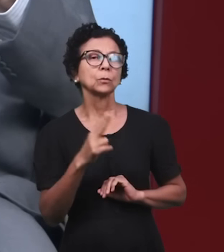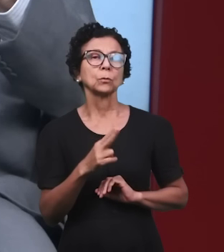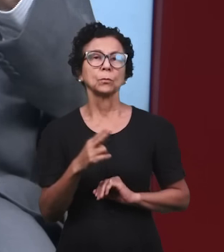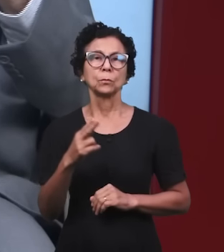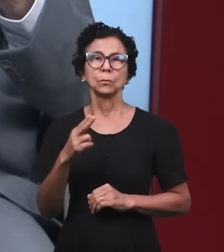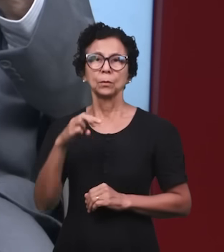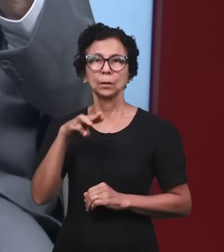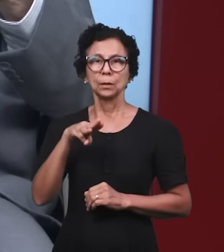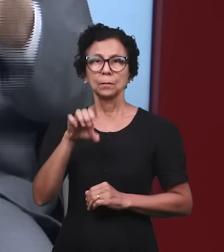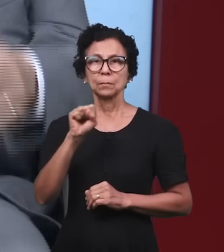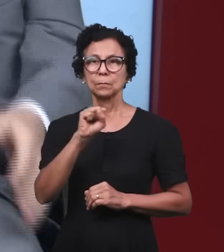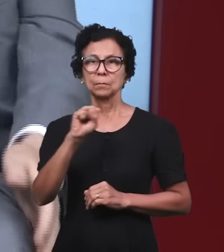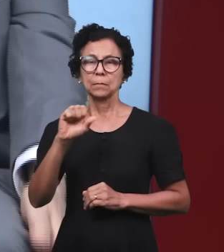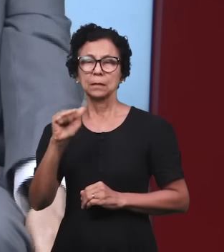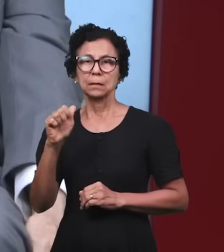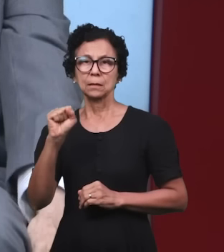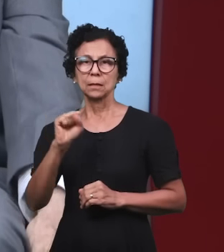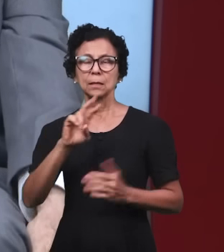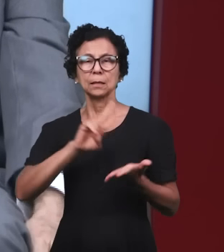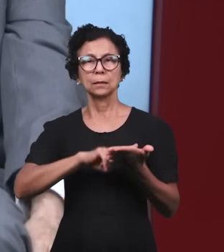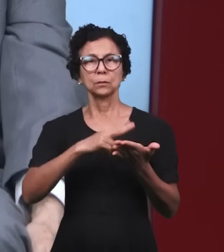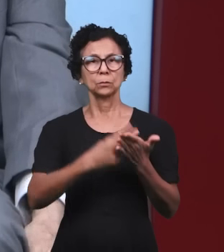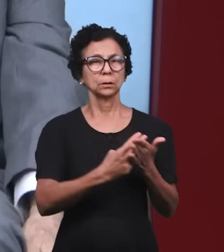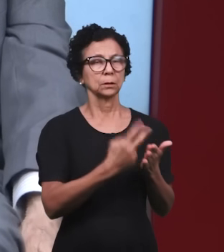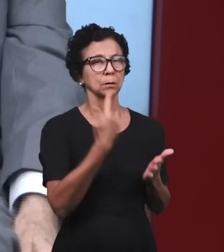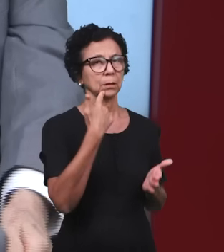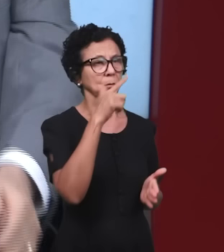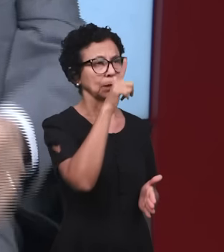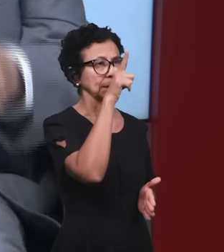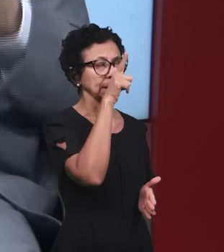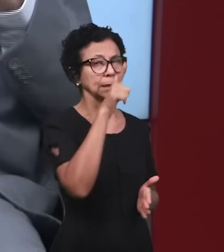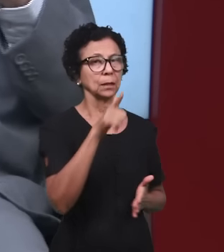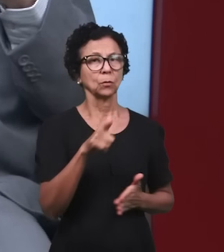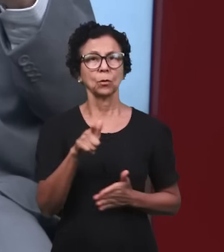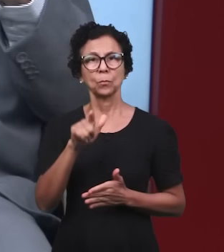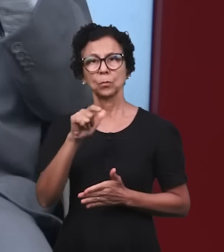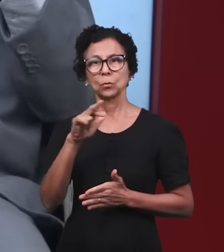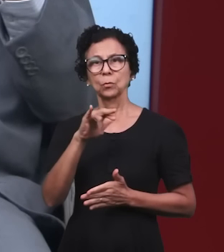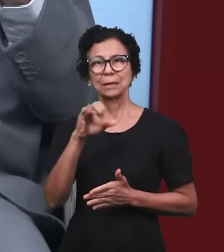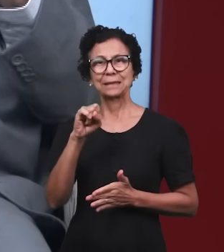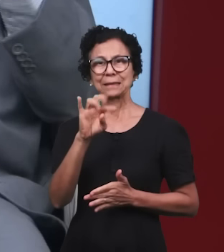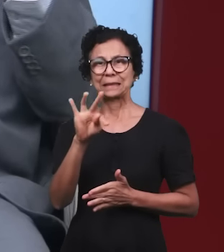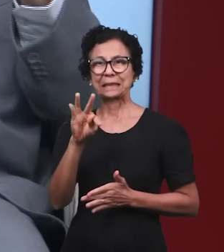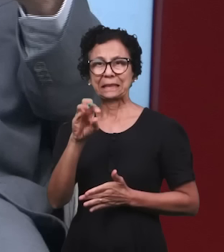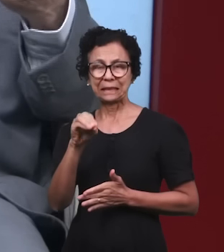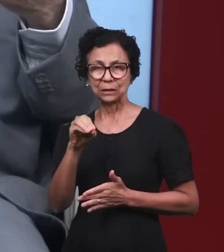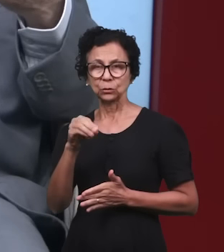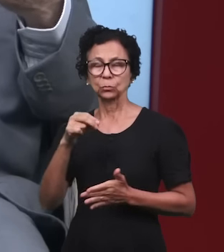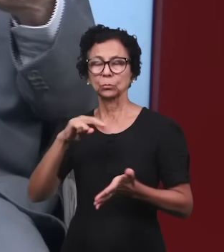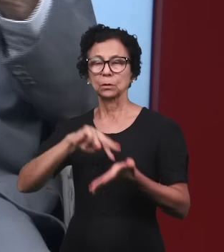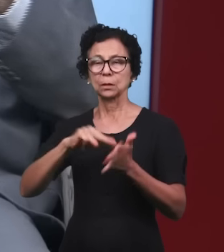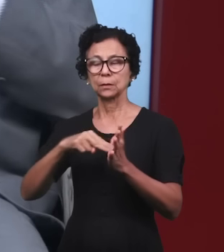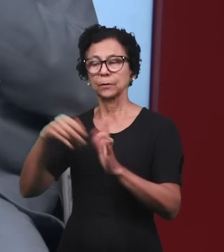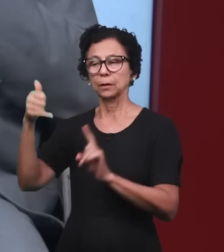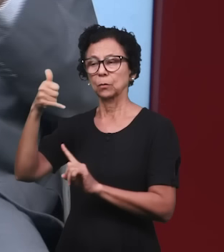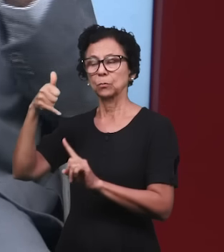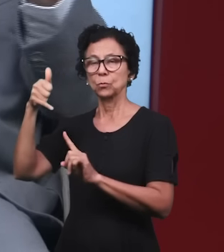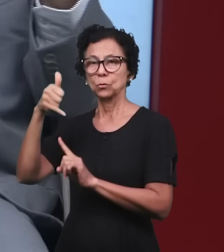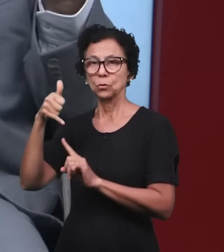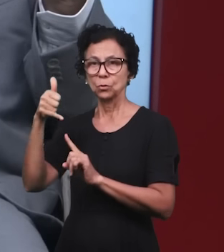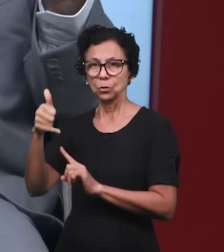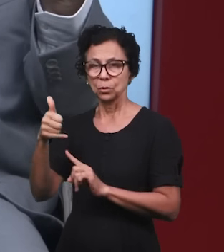é traduzida para o grego como Cristo, o que significa o ungido,